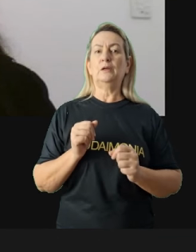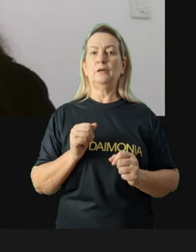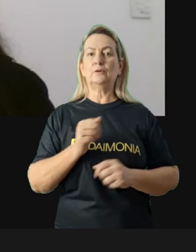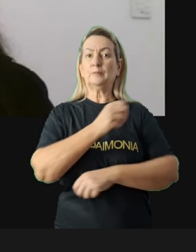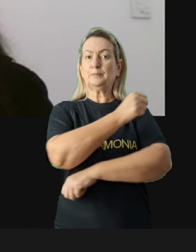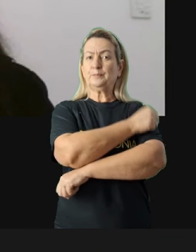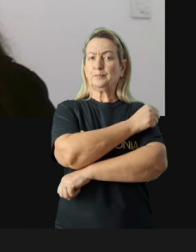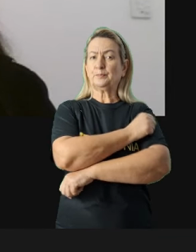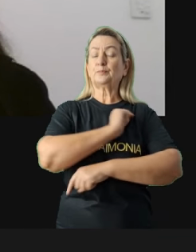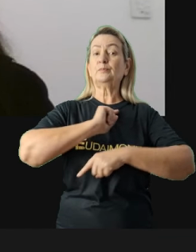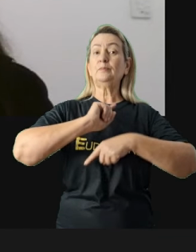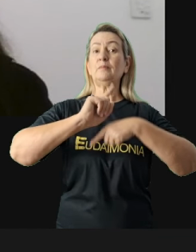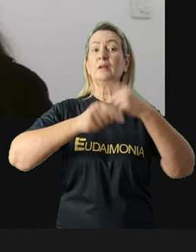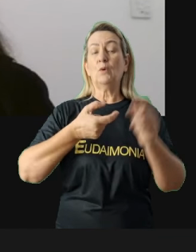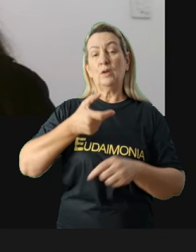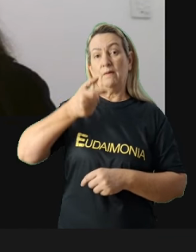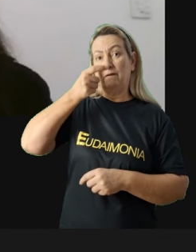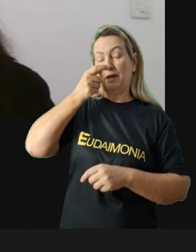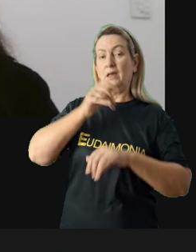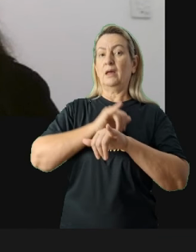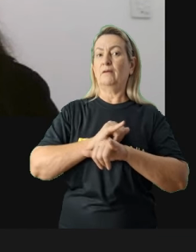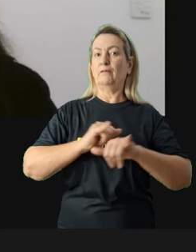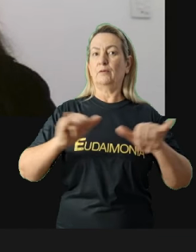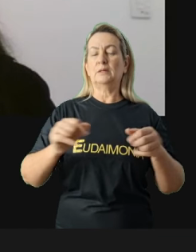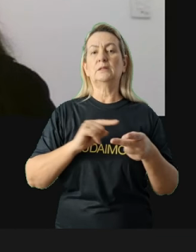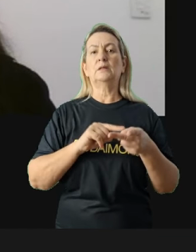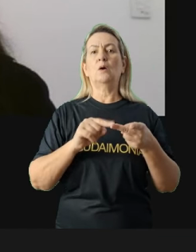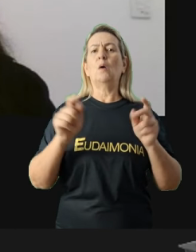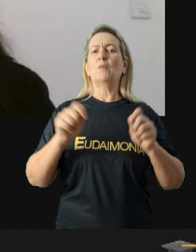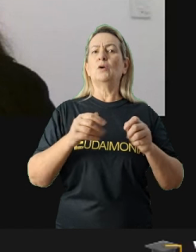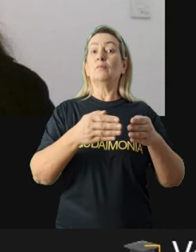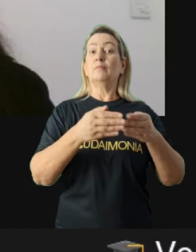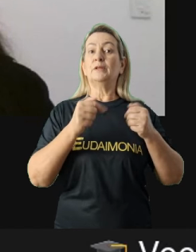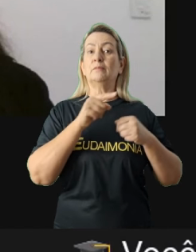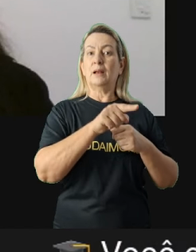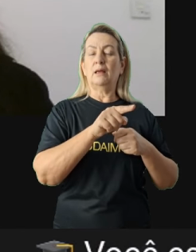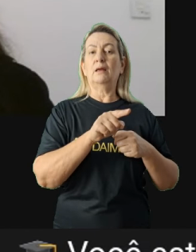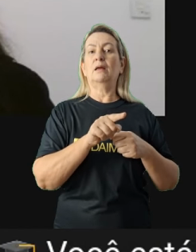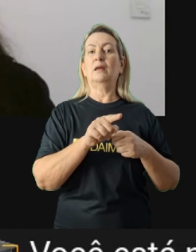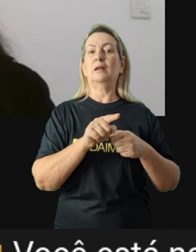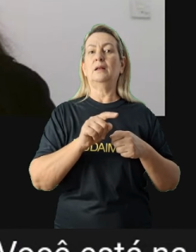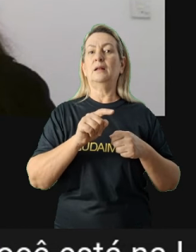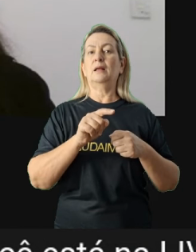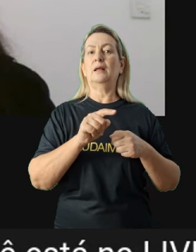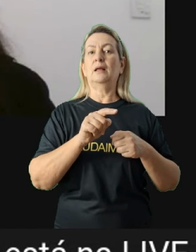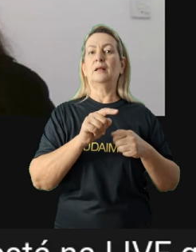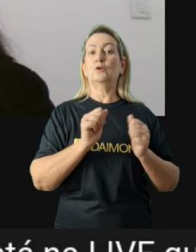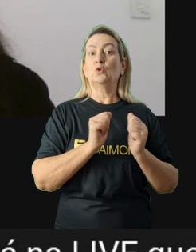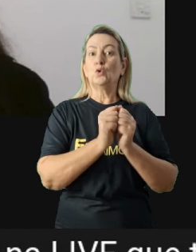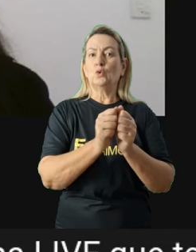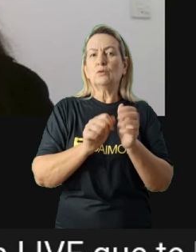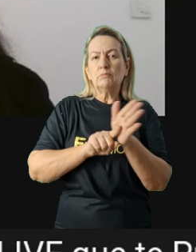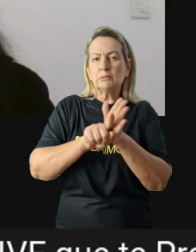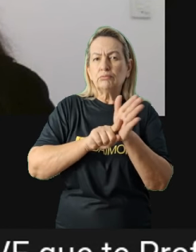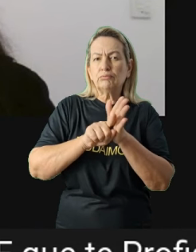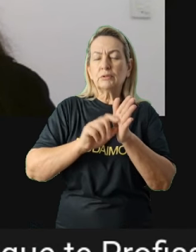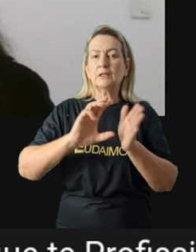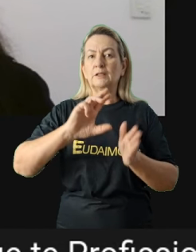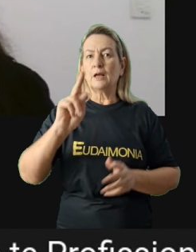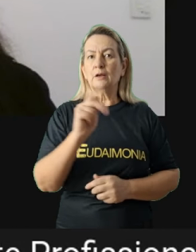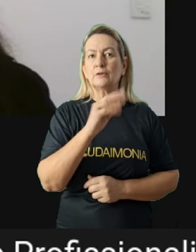fazer um processo em vídeo para o aluno refutar essa informação depois, eu posso pedir isso, que ele traga o